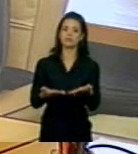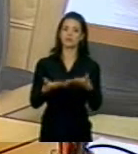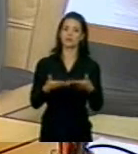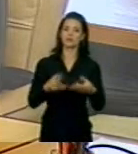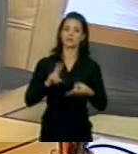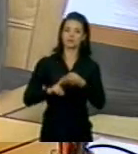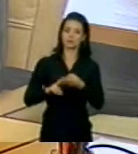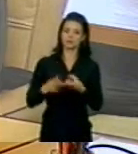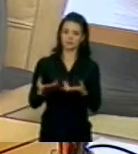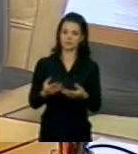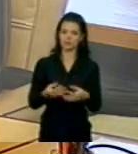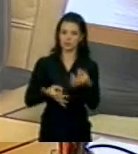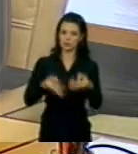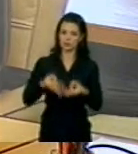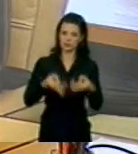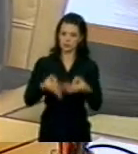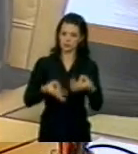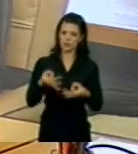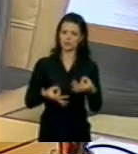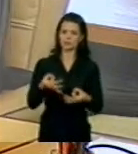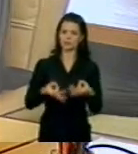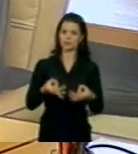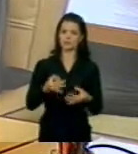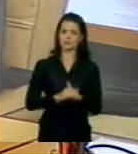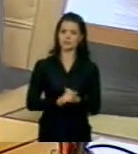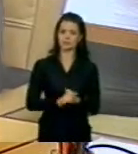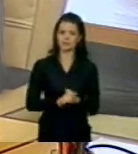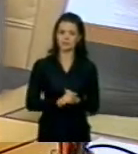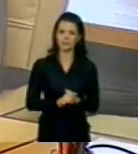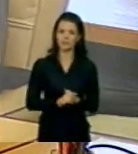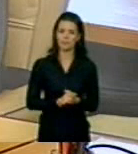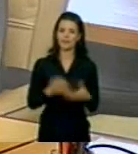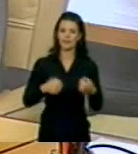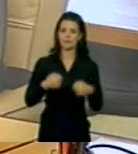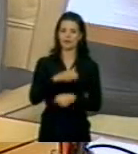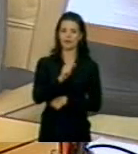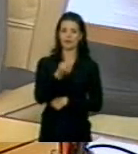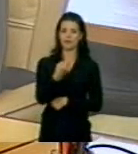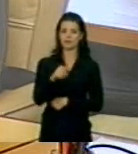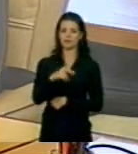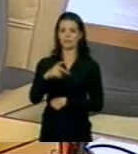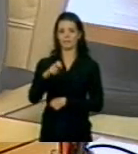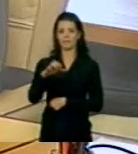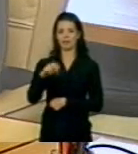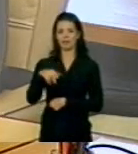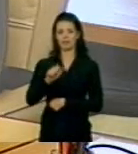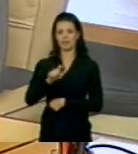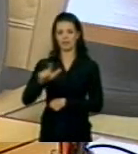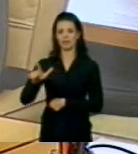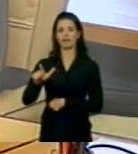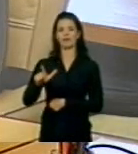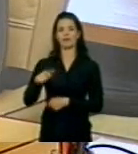na inicial, deve o tribunal competente para o processamento da ação penal remeter os autos dentro de